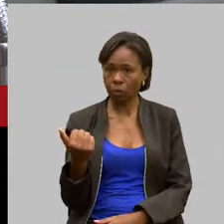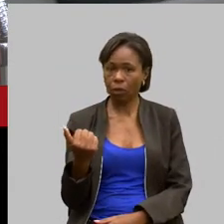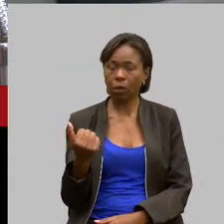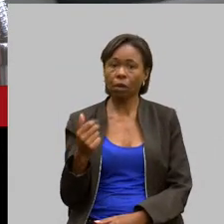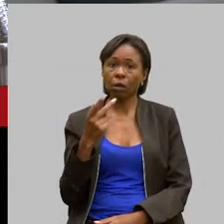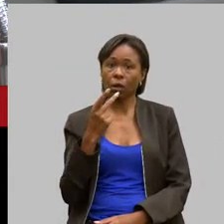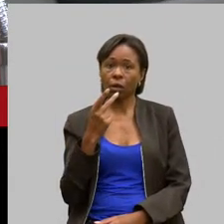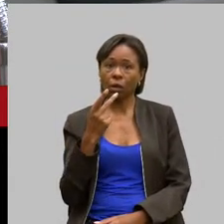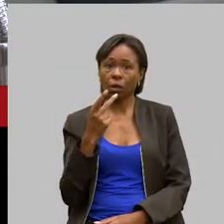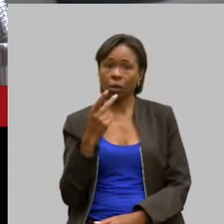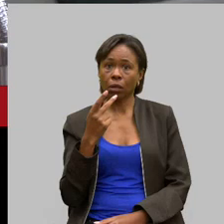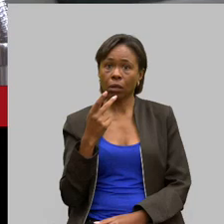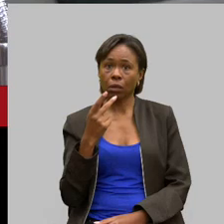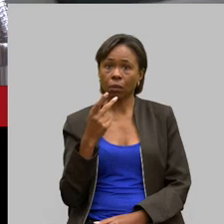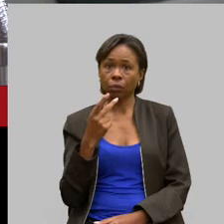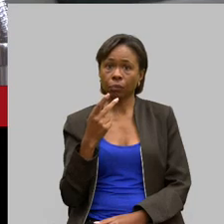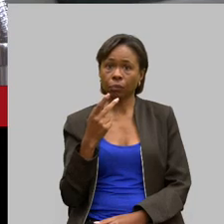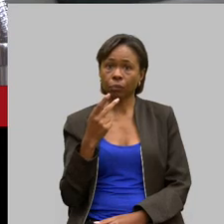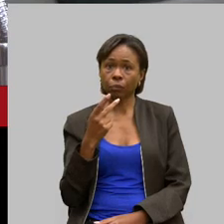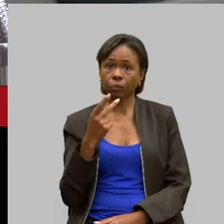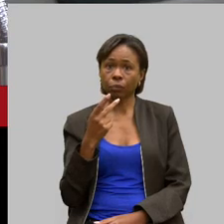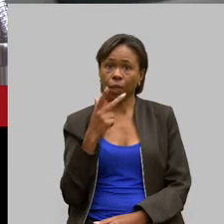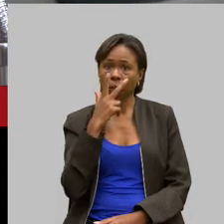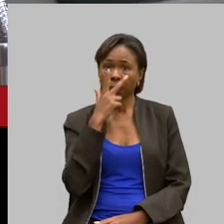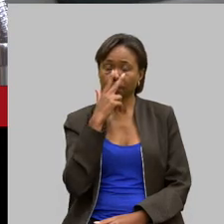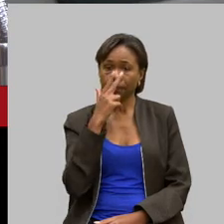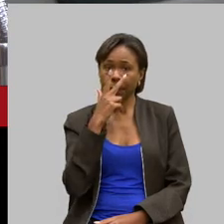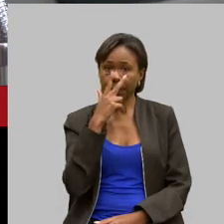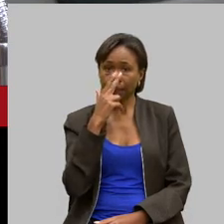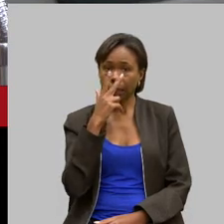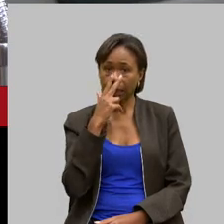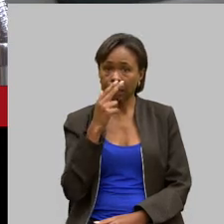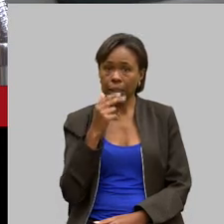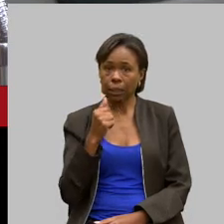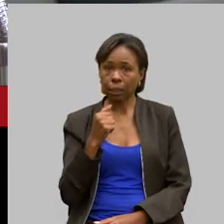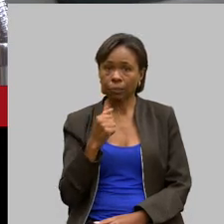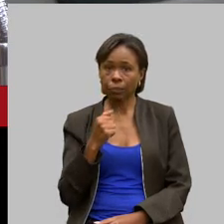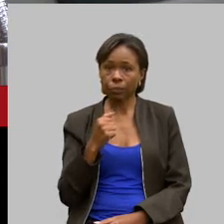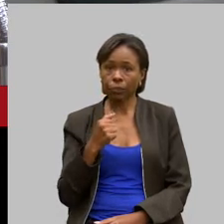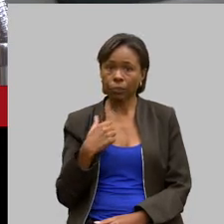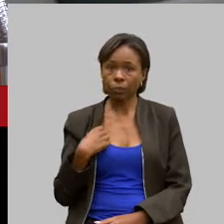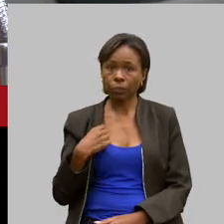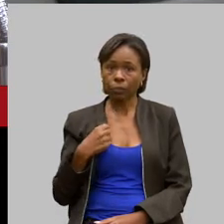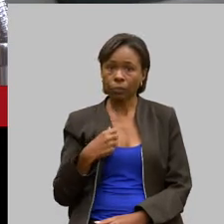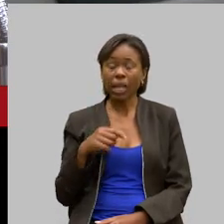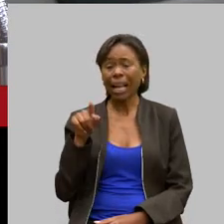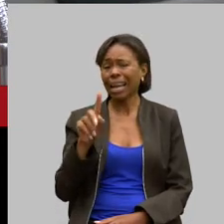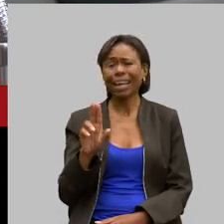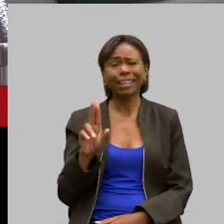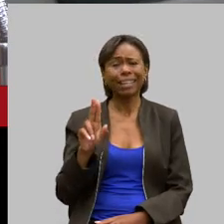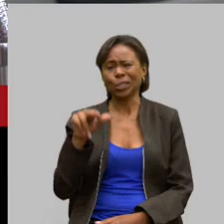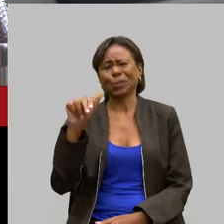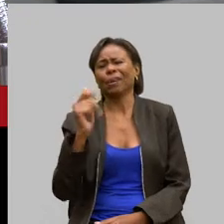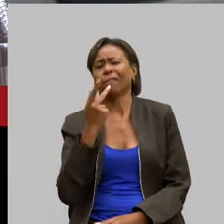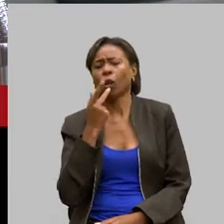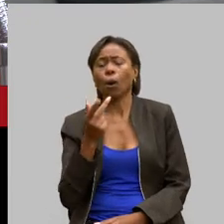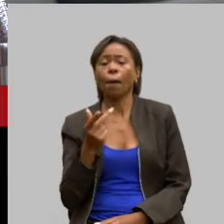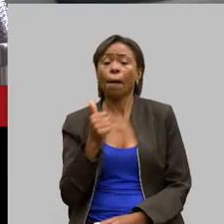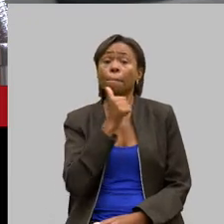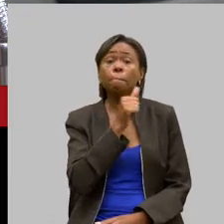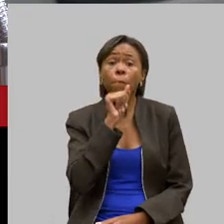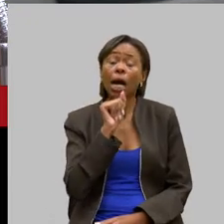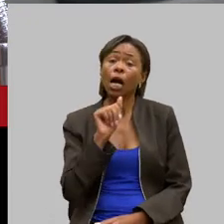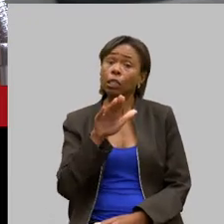tiro na cabeça e não vai sentir nada mas Hora nenhuma ela falou assim mãe vem cá que eu vou te chamar vou te